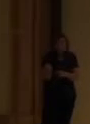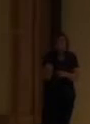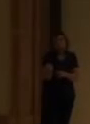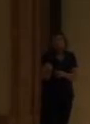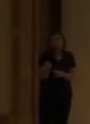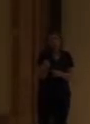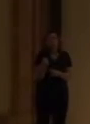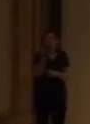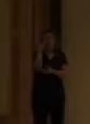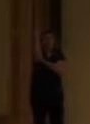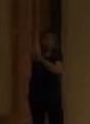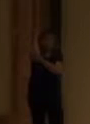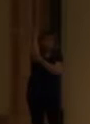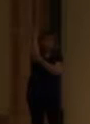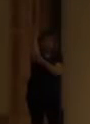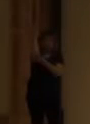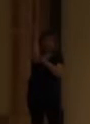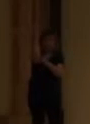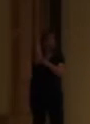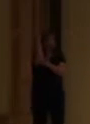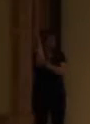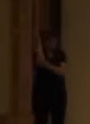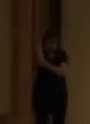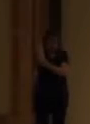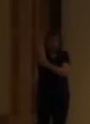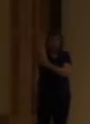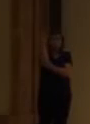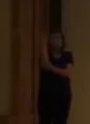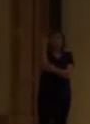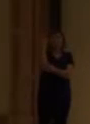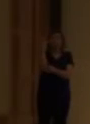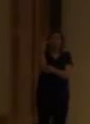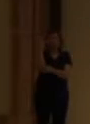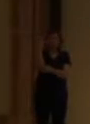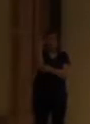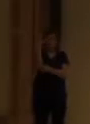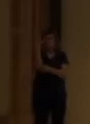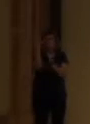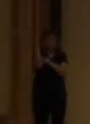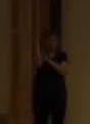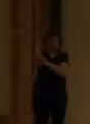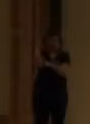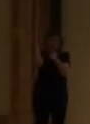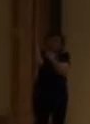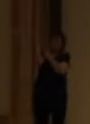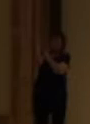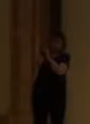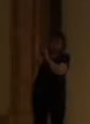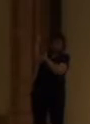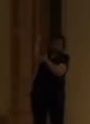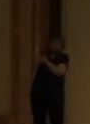muito conotada com a África, e um grande reclame escrito em chinês. Esta, na minha opinião, é uma